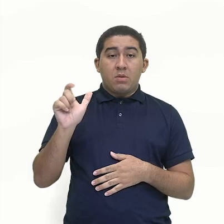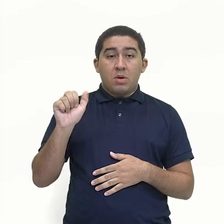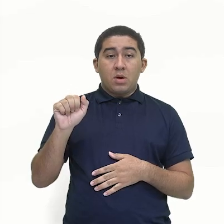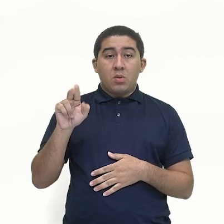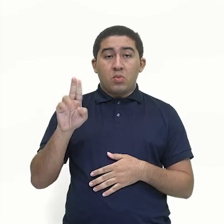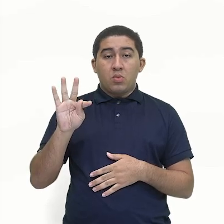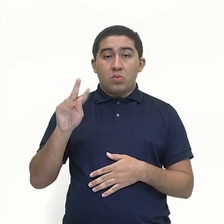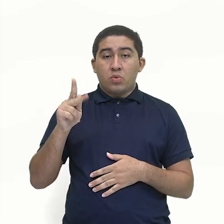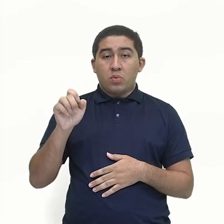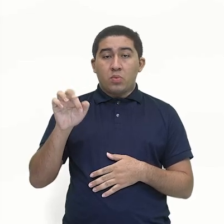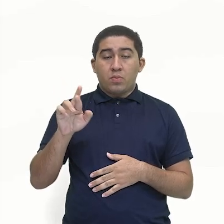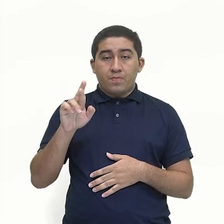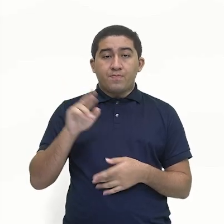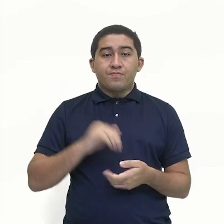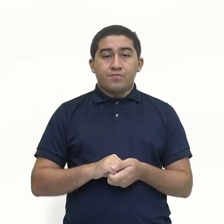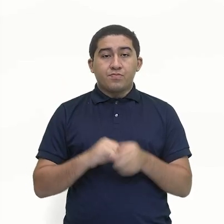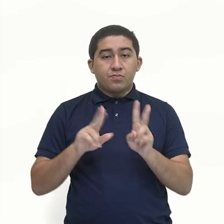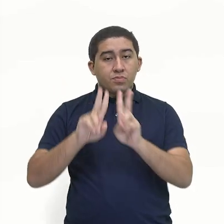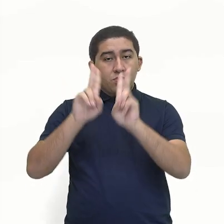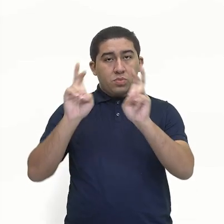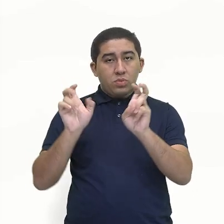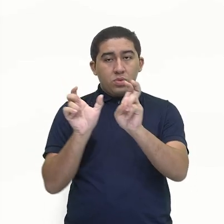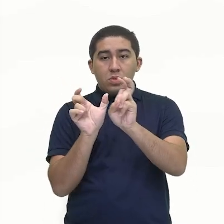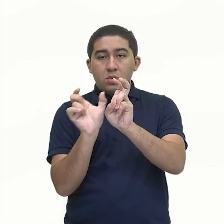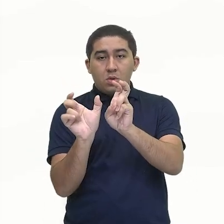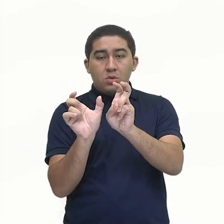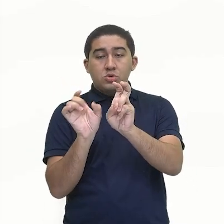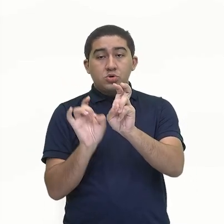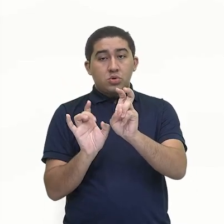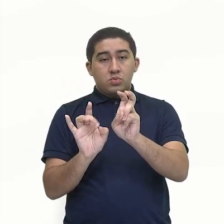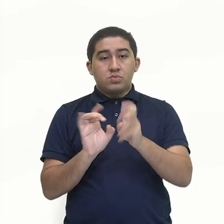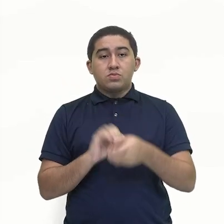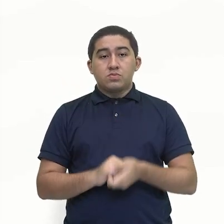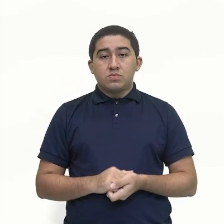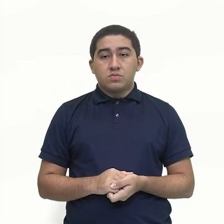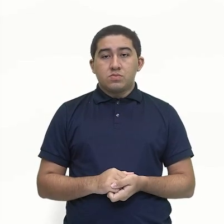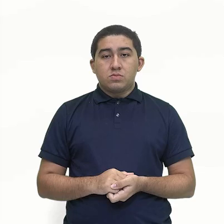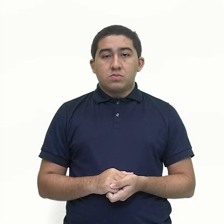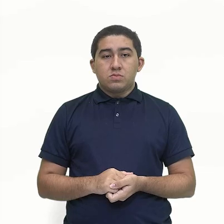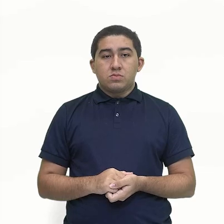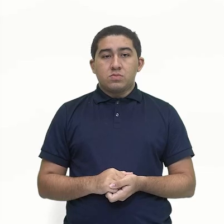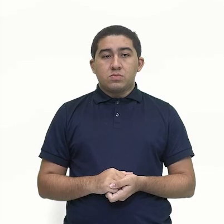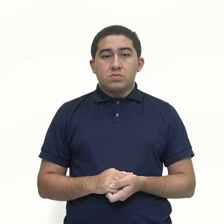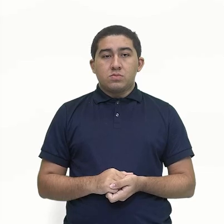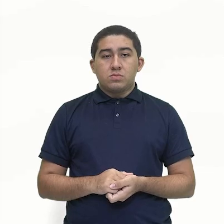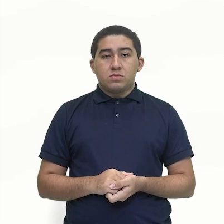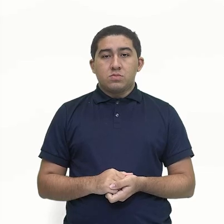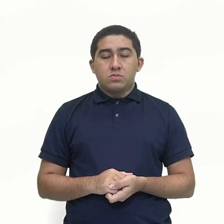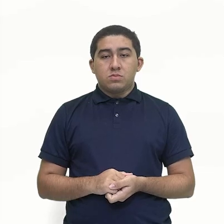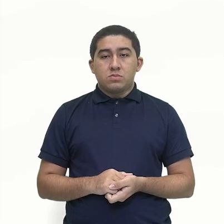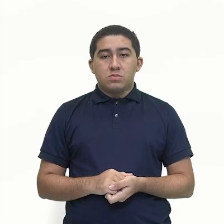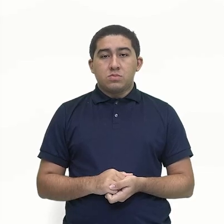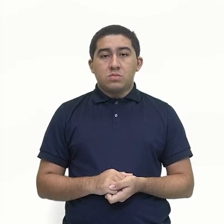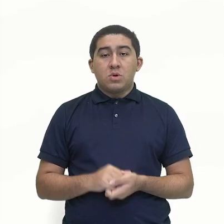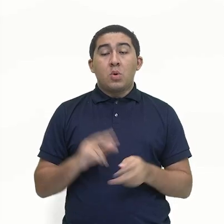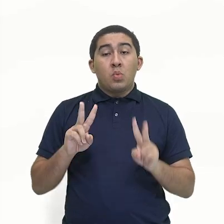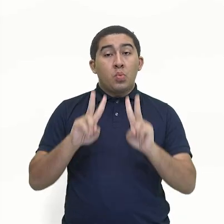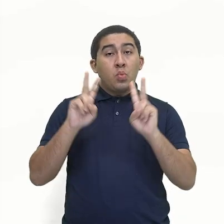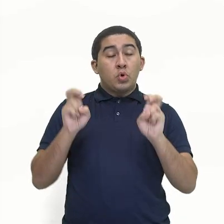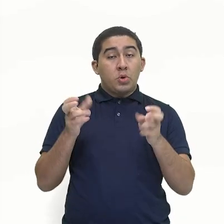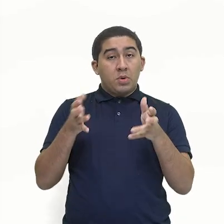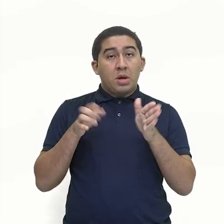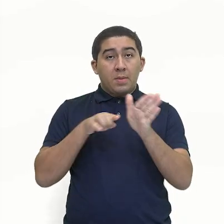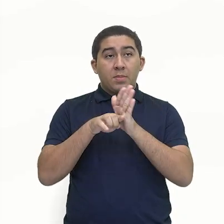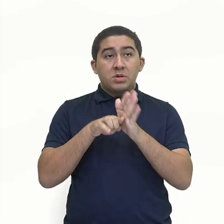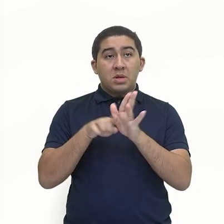né, somente esse autor, nós já vimos isso, né? John Smith. Artificial Intelligence é o tema que eu quero pesquisar,